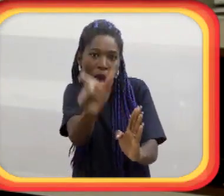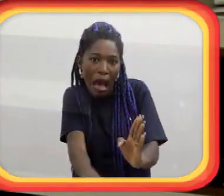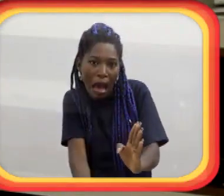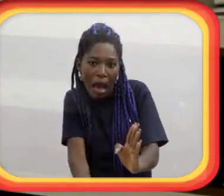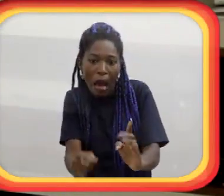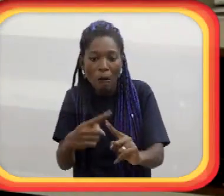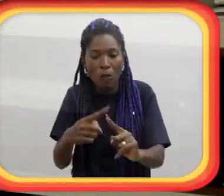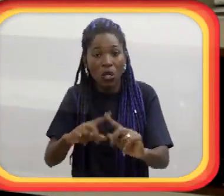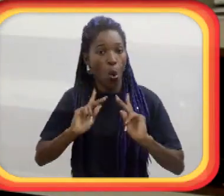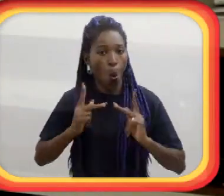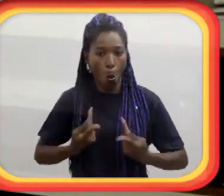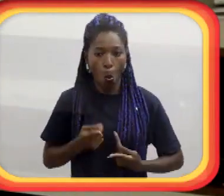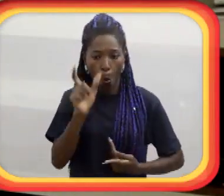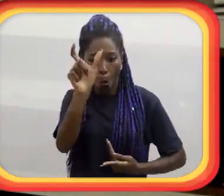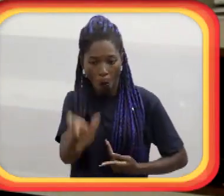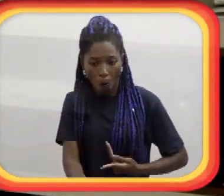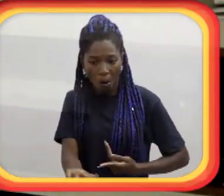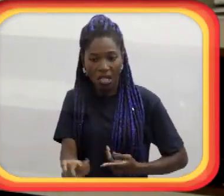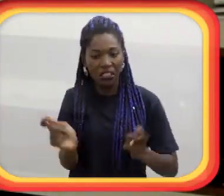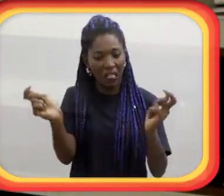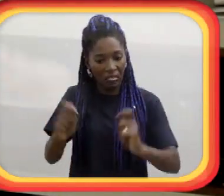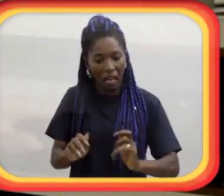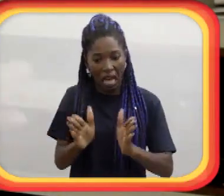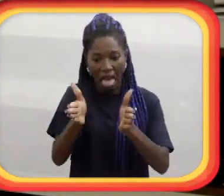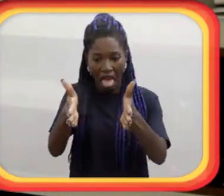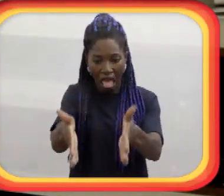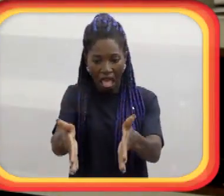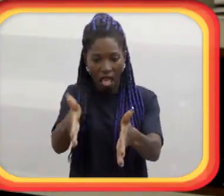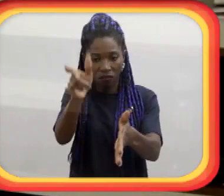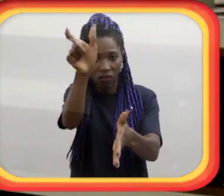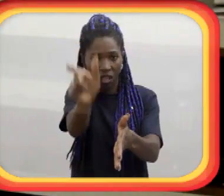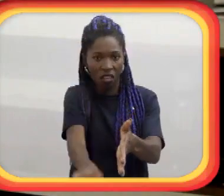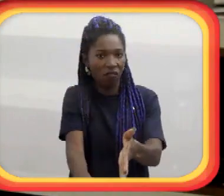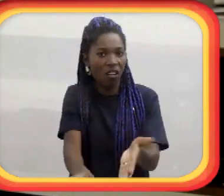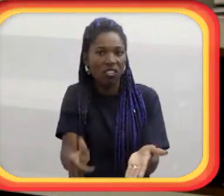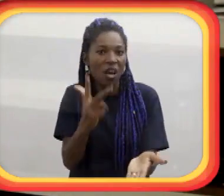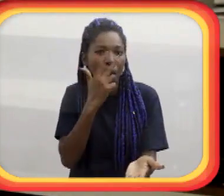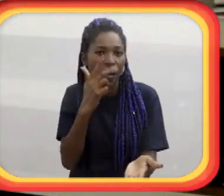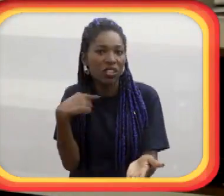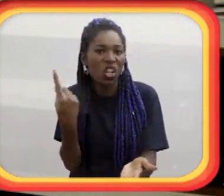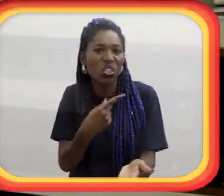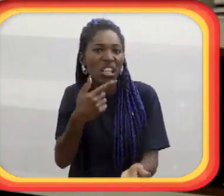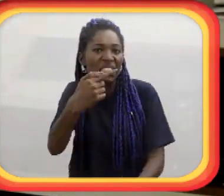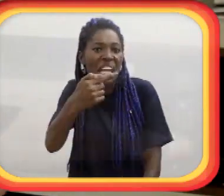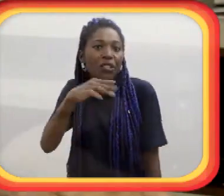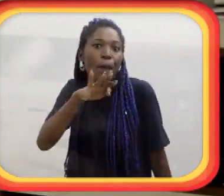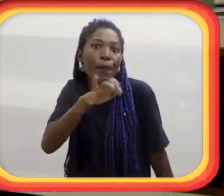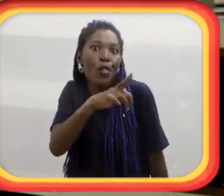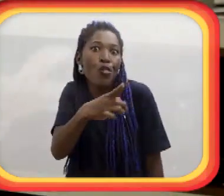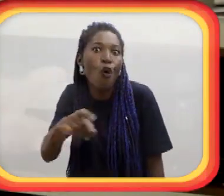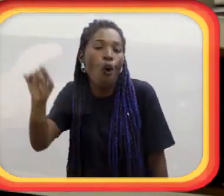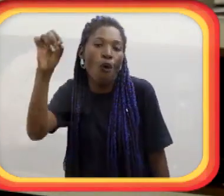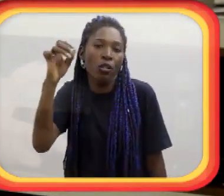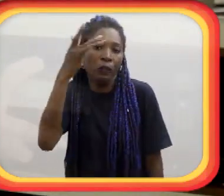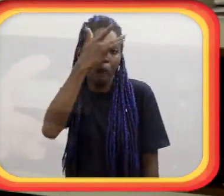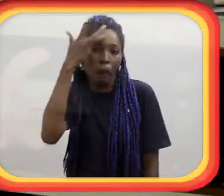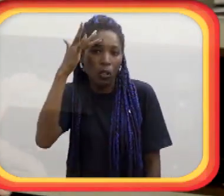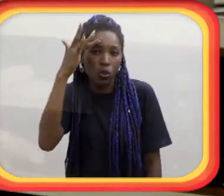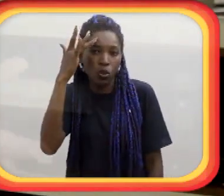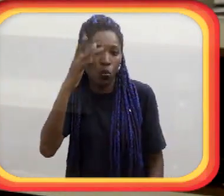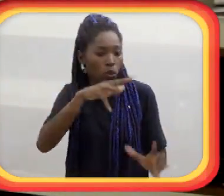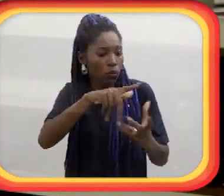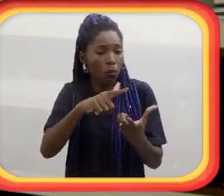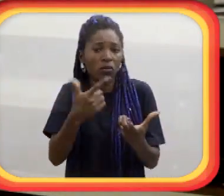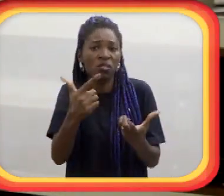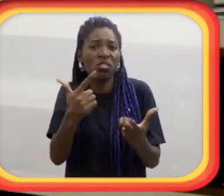como se ser humano fosse possível, né? De ter um padrão. Imagina, somos mais de 7 bilhões de pessoas